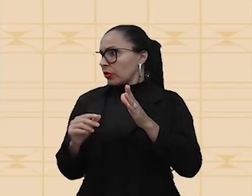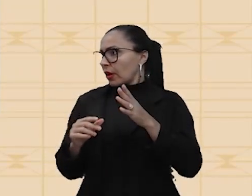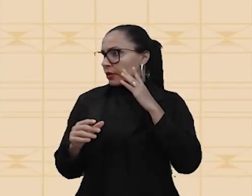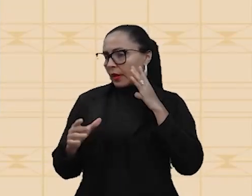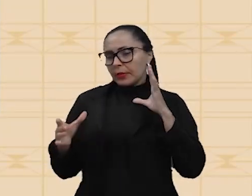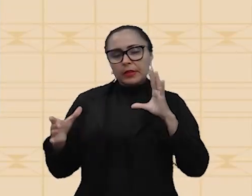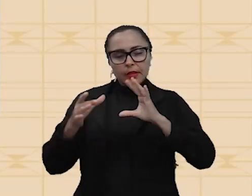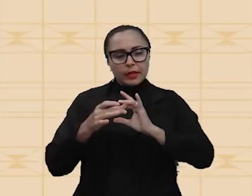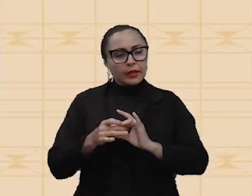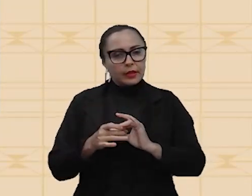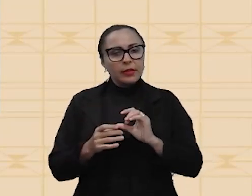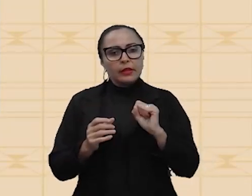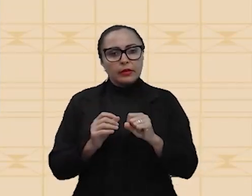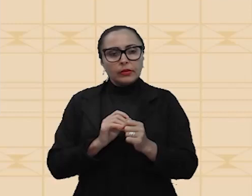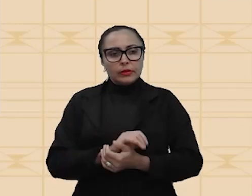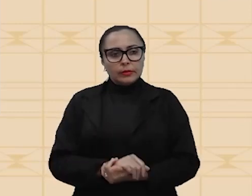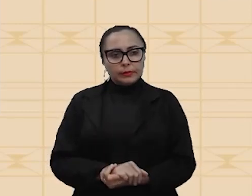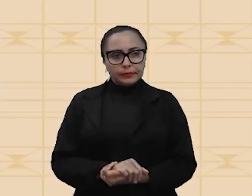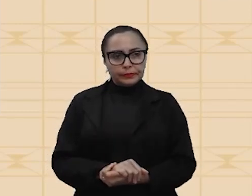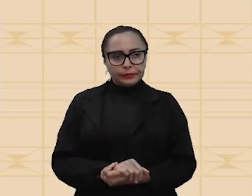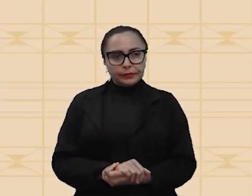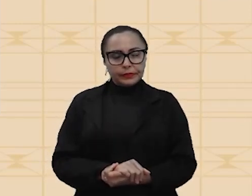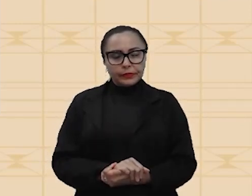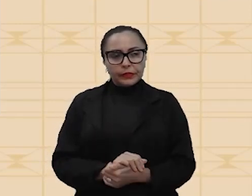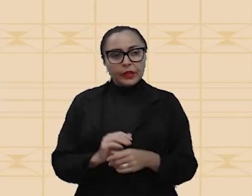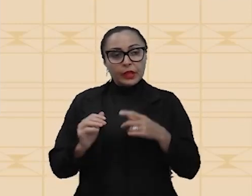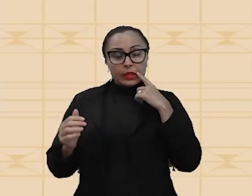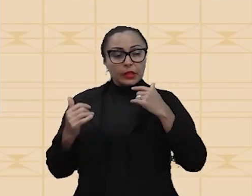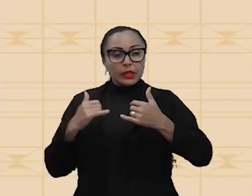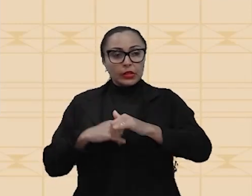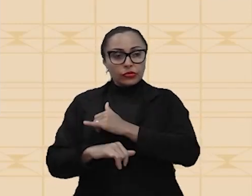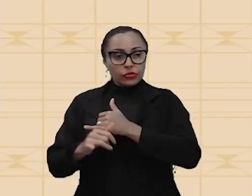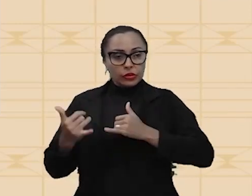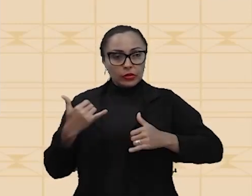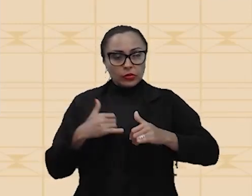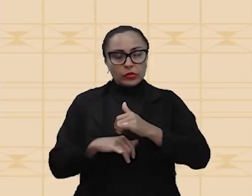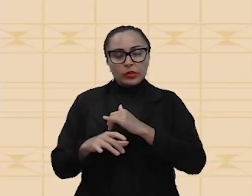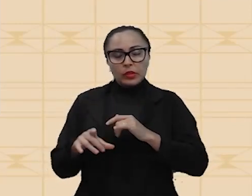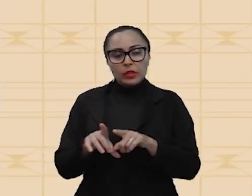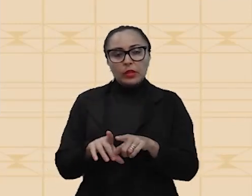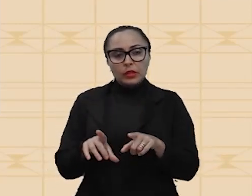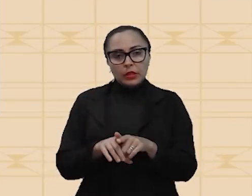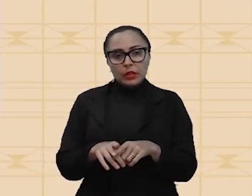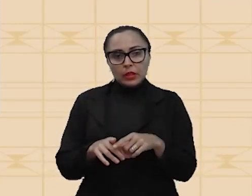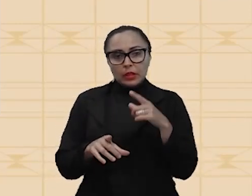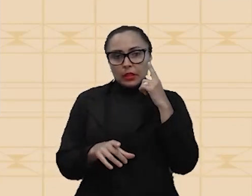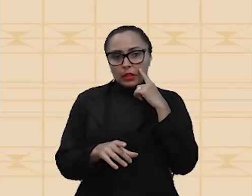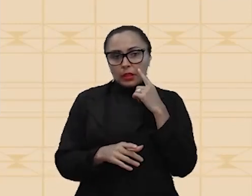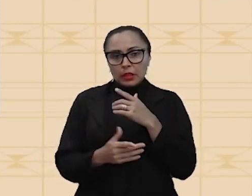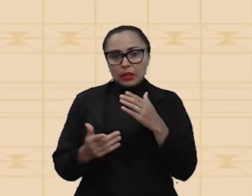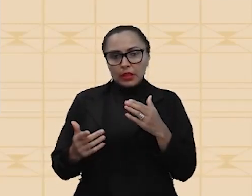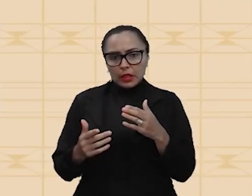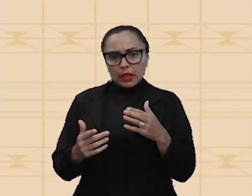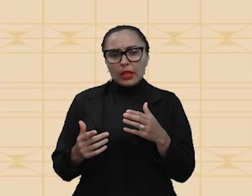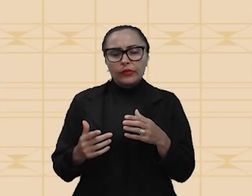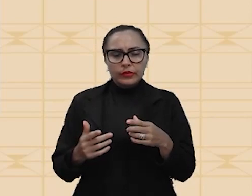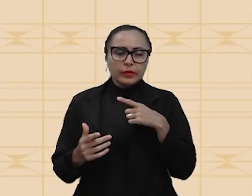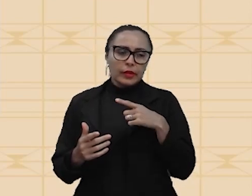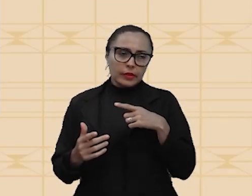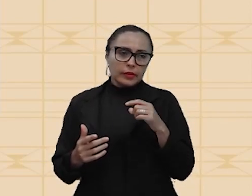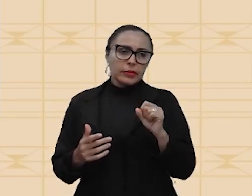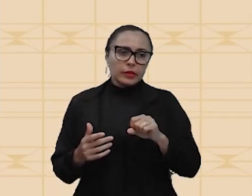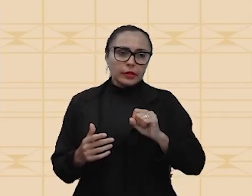resistência interna. A energia contida entre essas placas, essa DDP, ela vai ter um nome chamado de